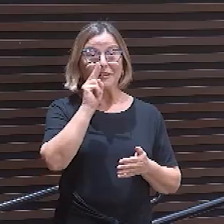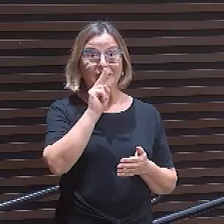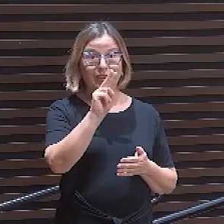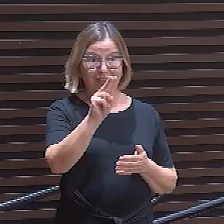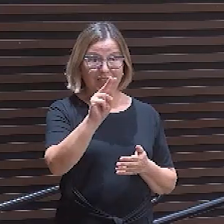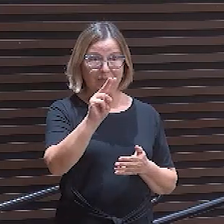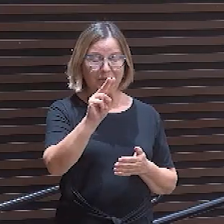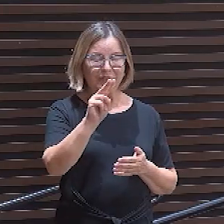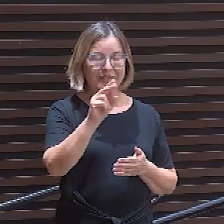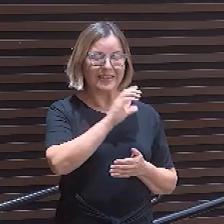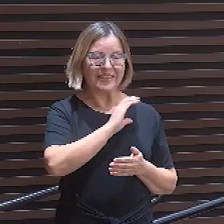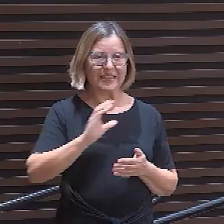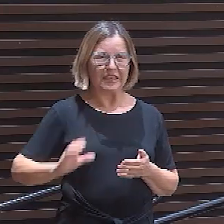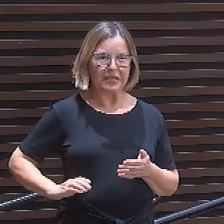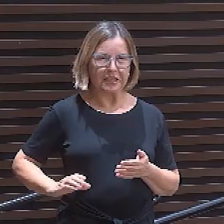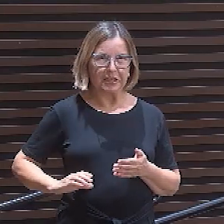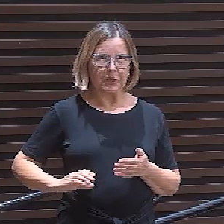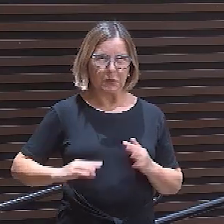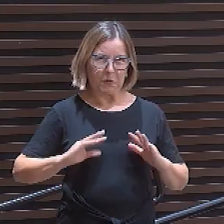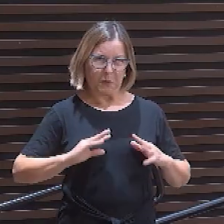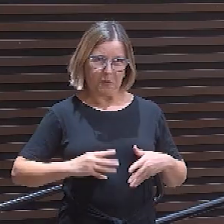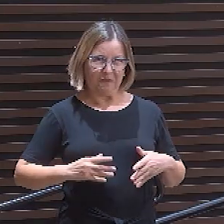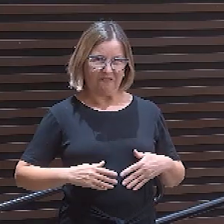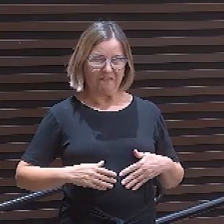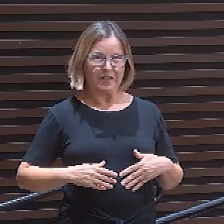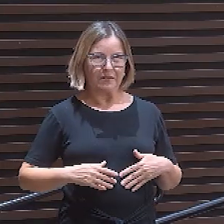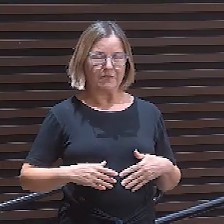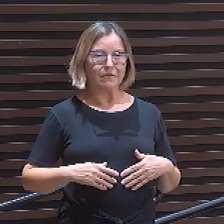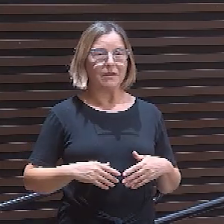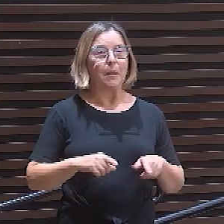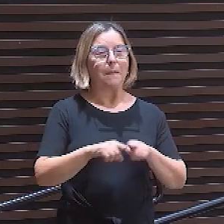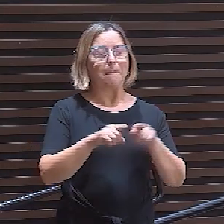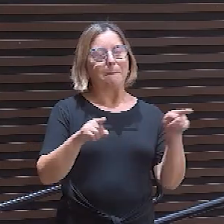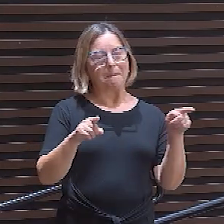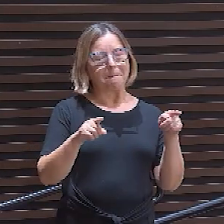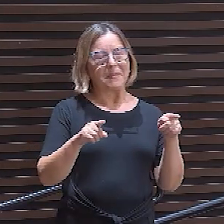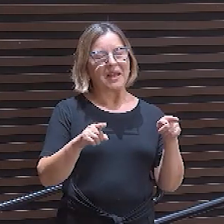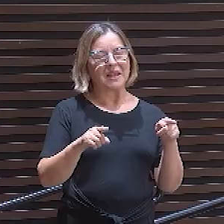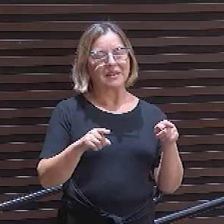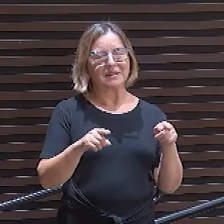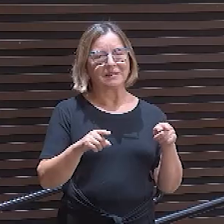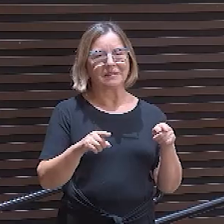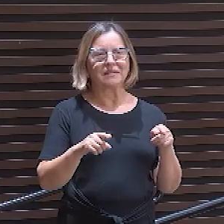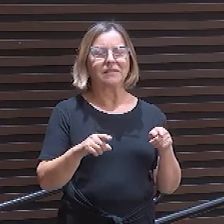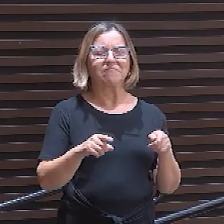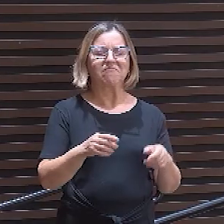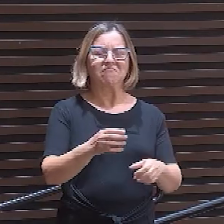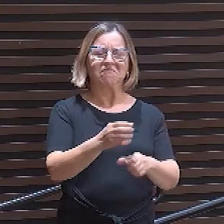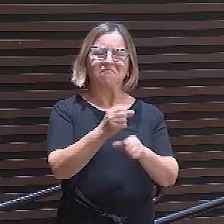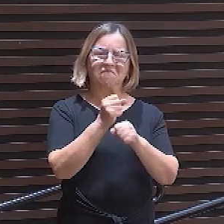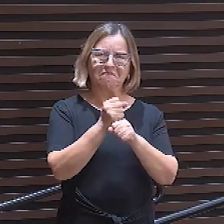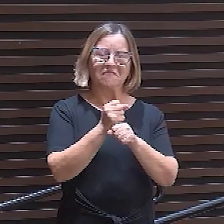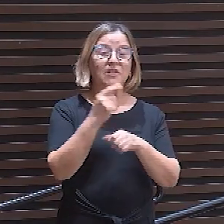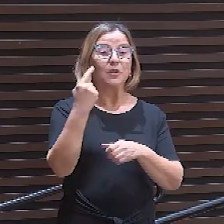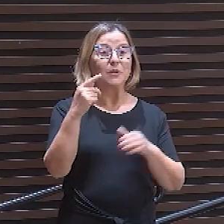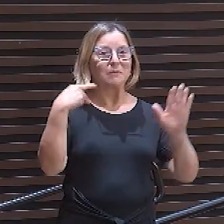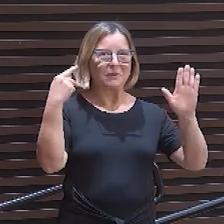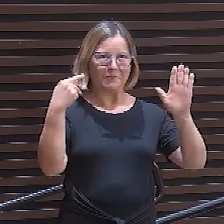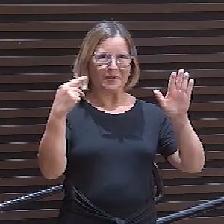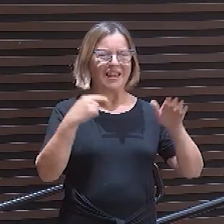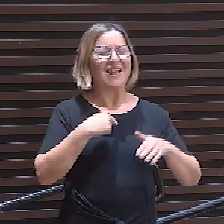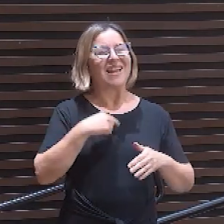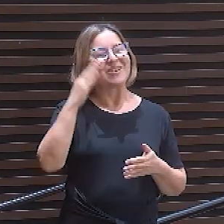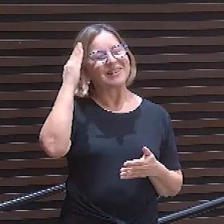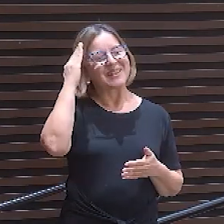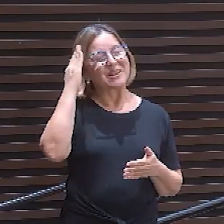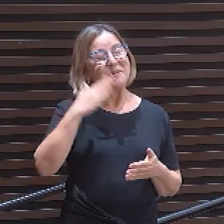pela fé e nos agarramos às suas promessas. Nós olhamos, eu sei que meu Redentor vive e